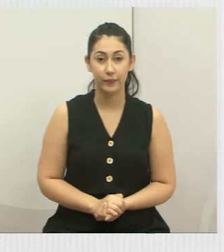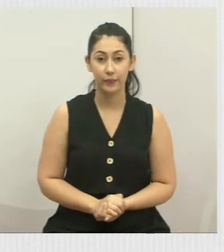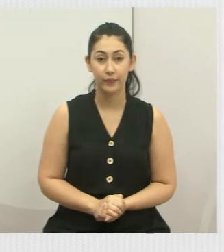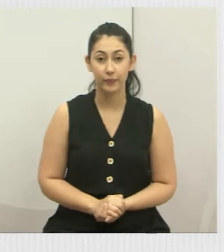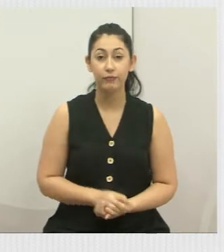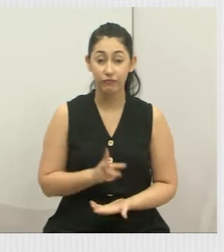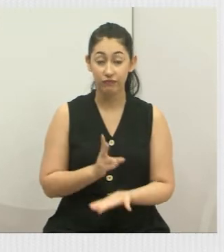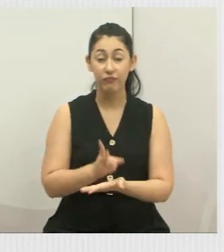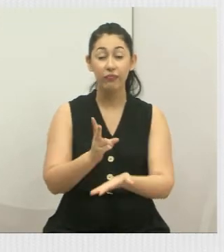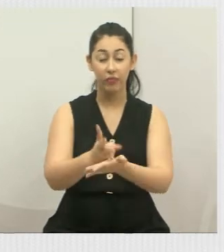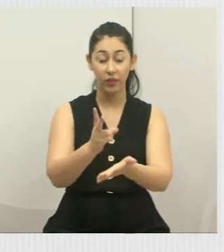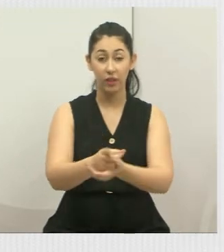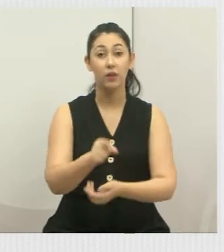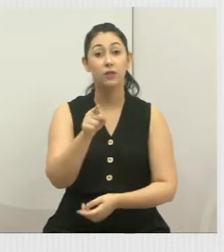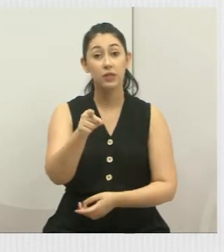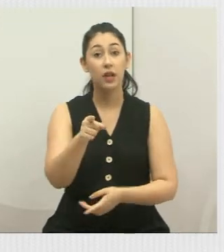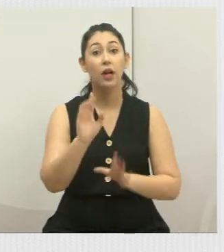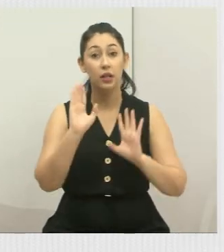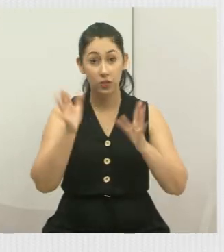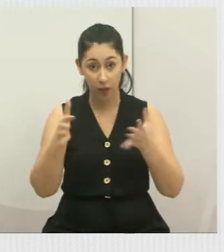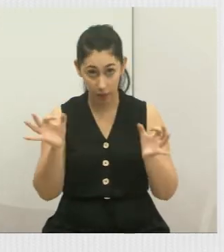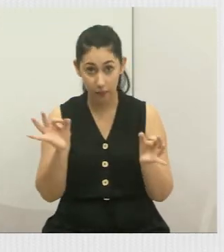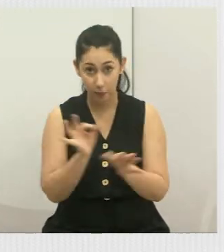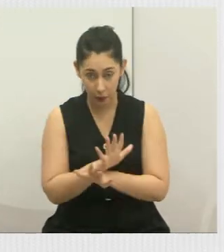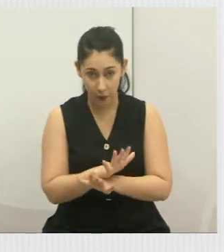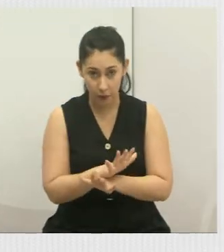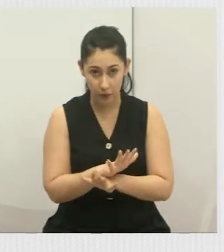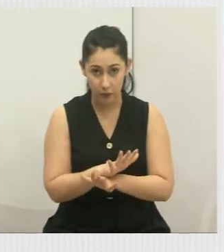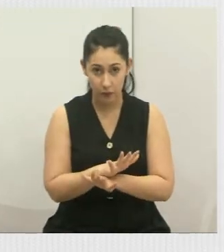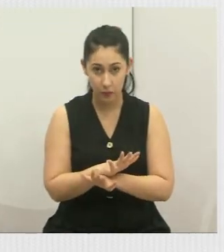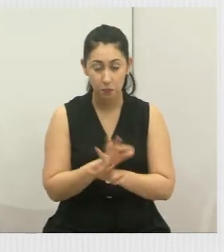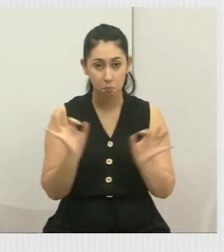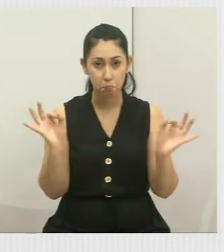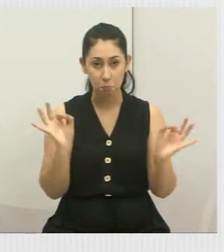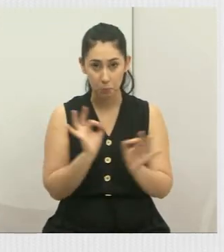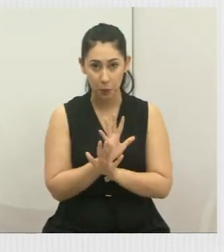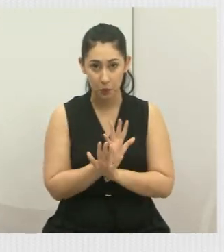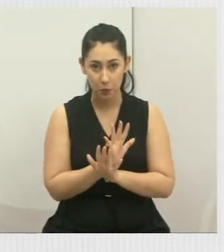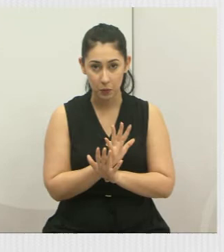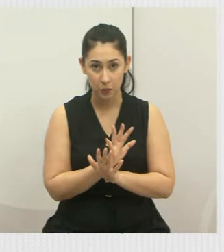Vamos seguir. Você aí na sua casa já acessou esse formulário.